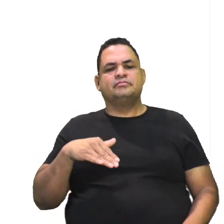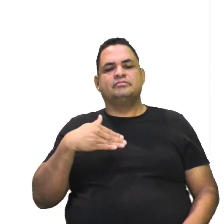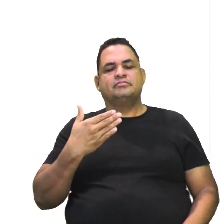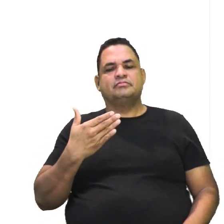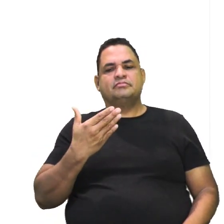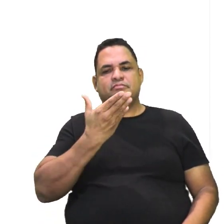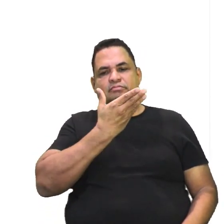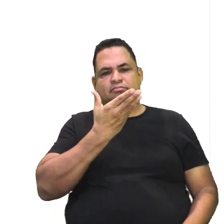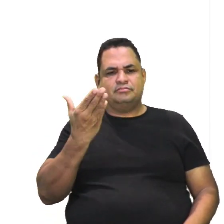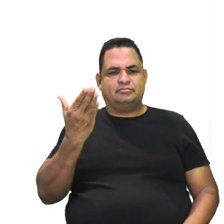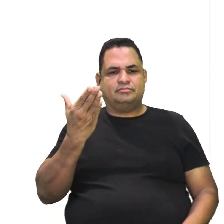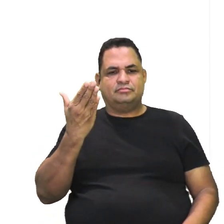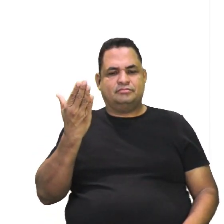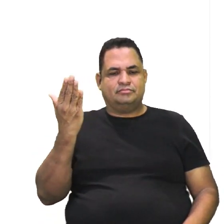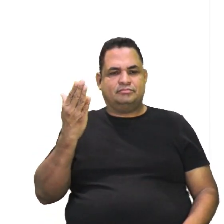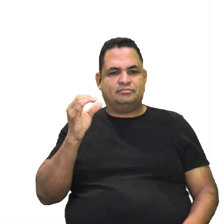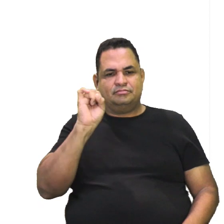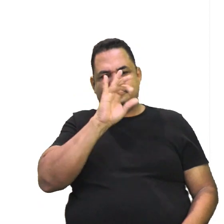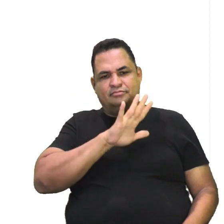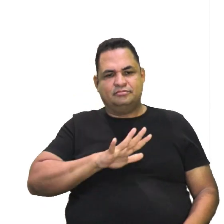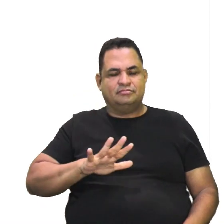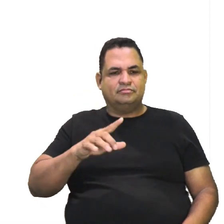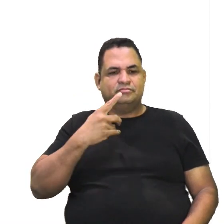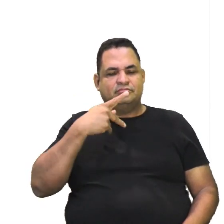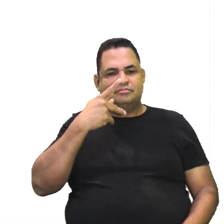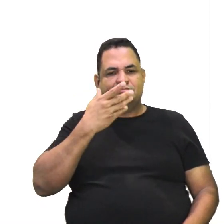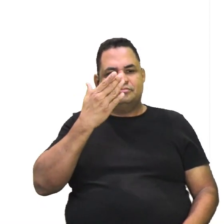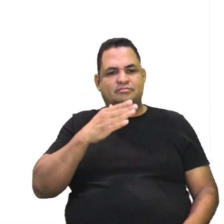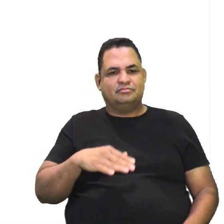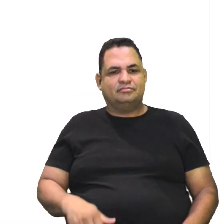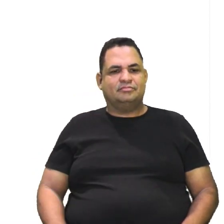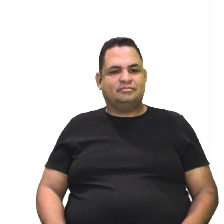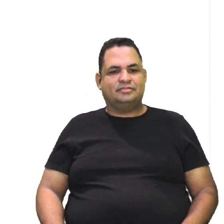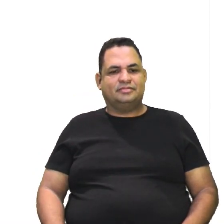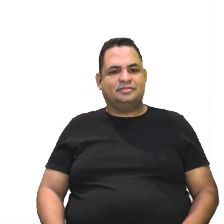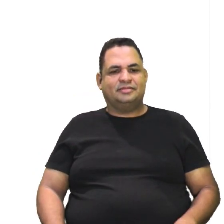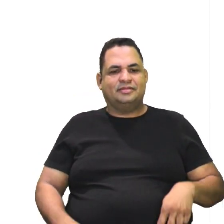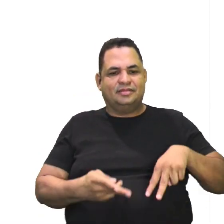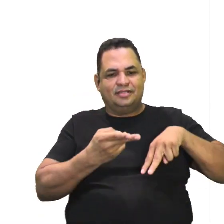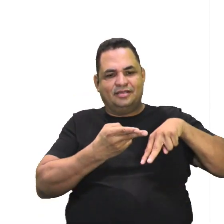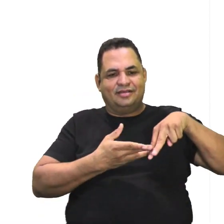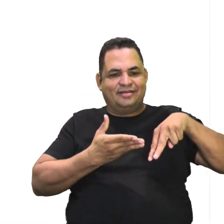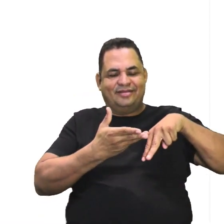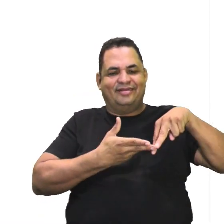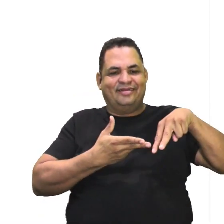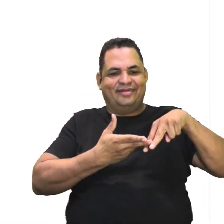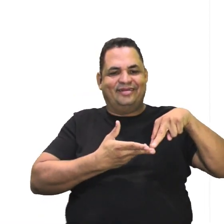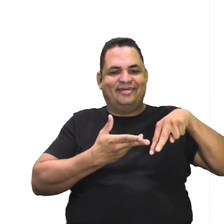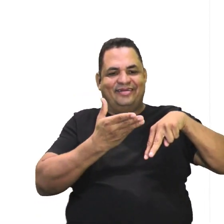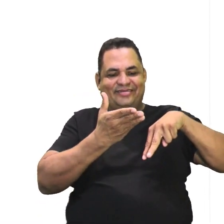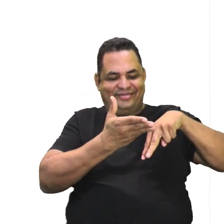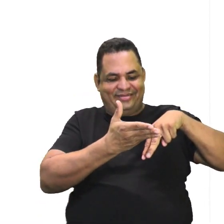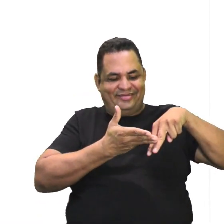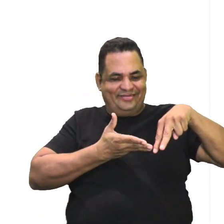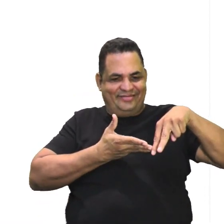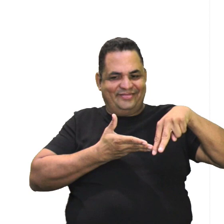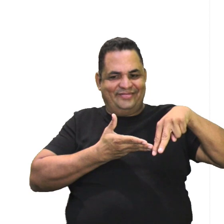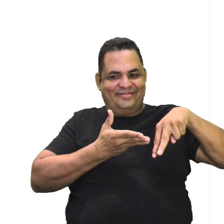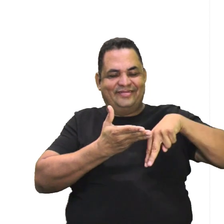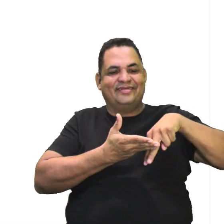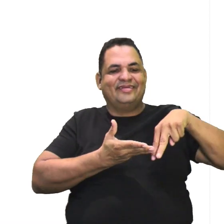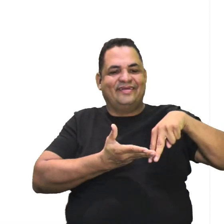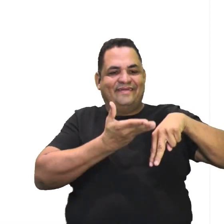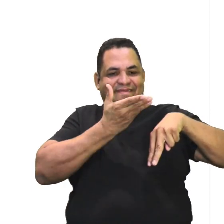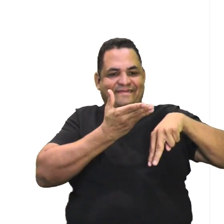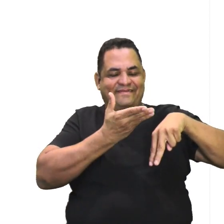Ixi, qual é o ditado popular? Eu diria de calça curta, né? Porque tá com as calças na canela lá em cima.